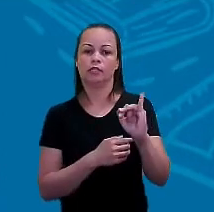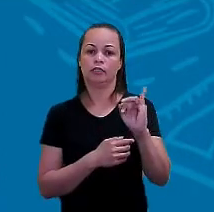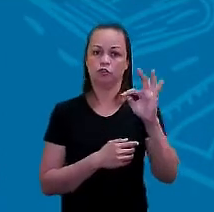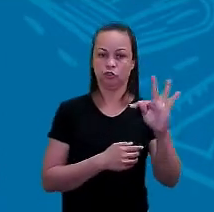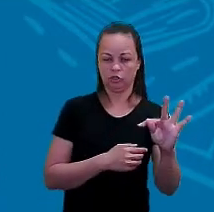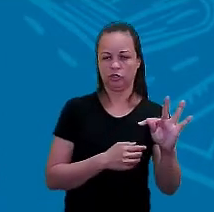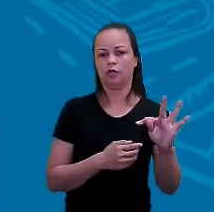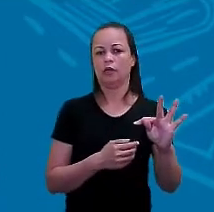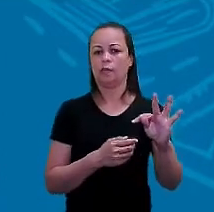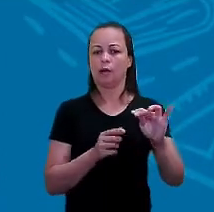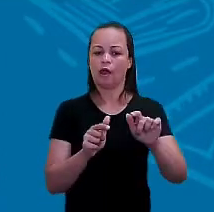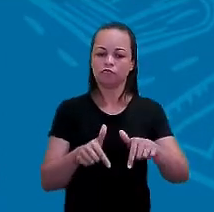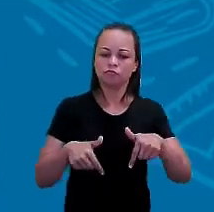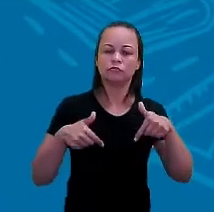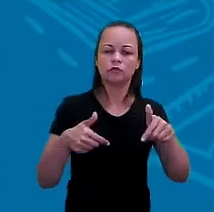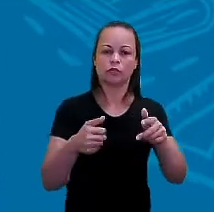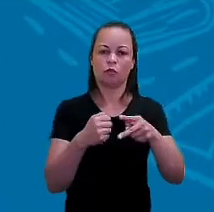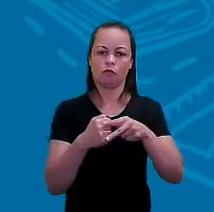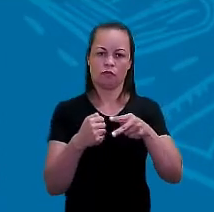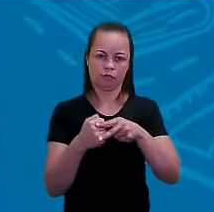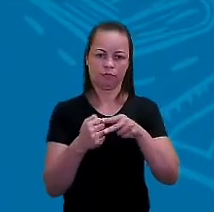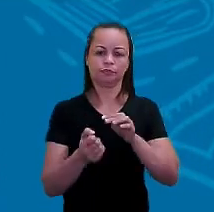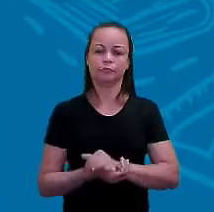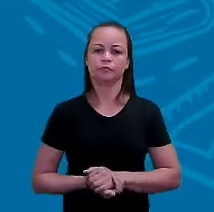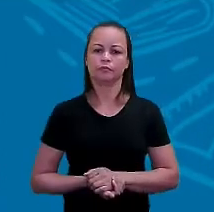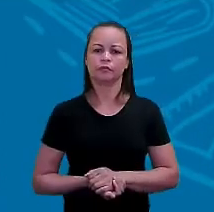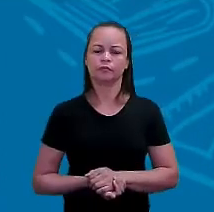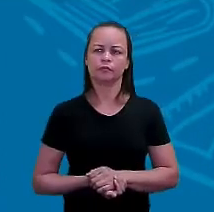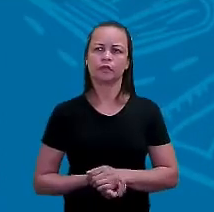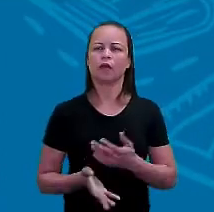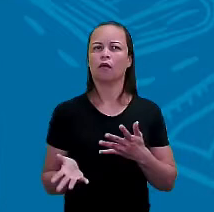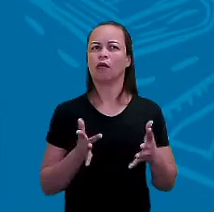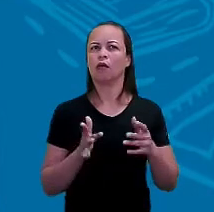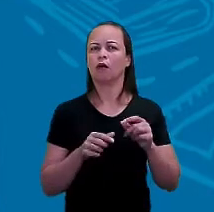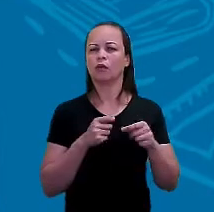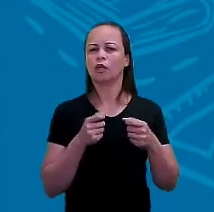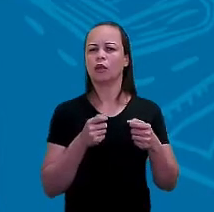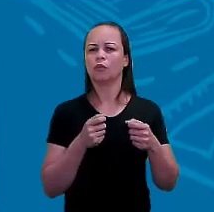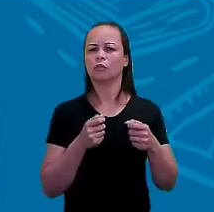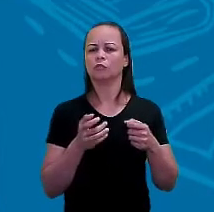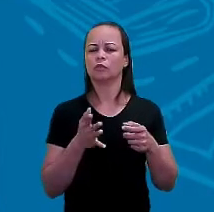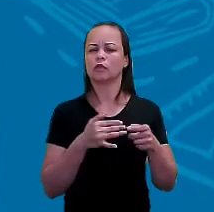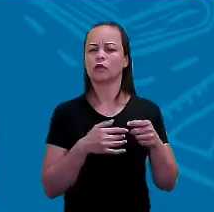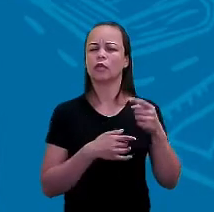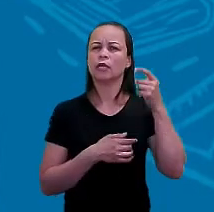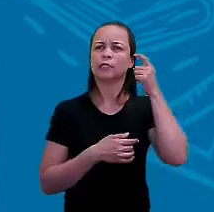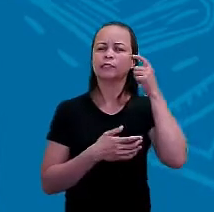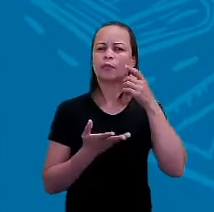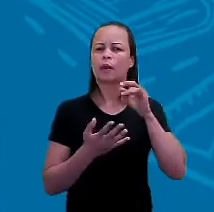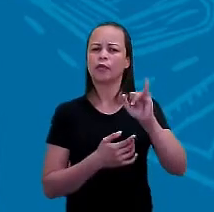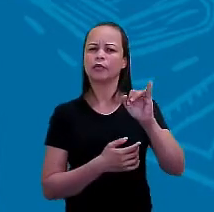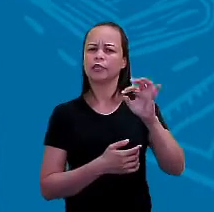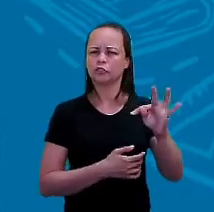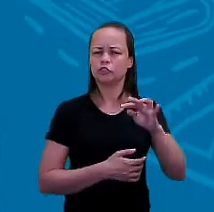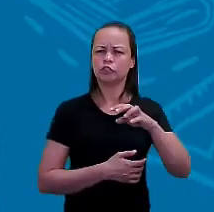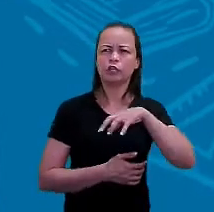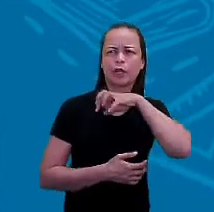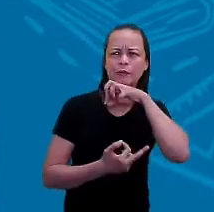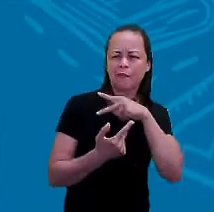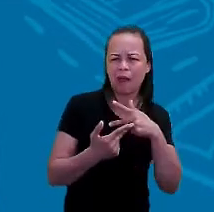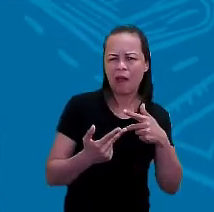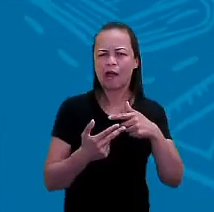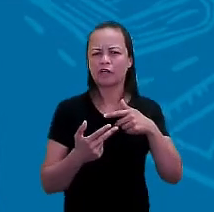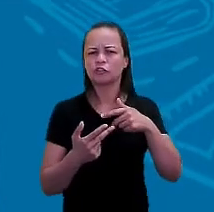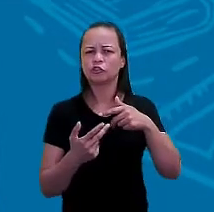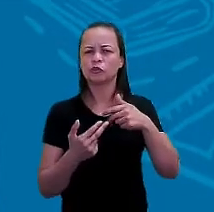do verbo. E uma coisa importante, Mr. Assis, eu ouvi falar que it é só para animal e coisas e de modo